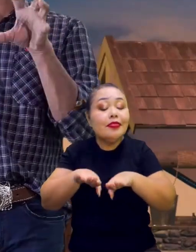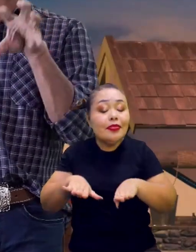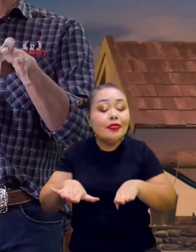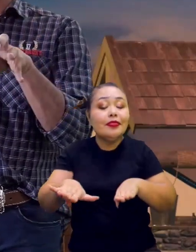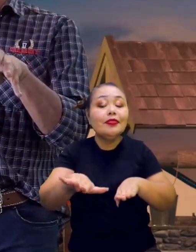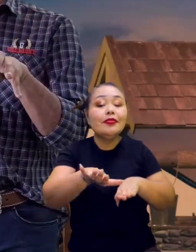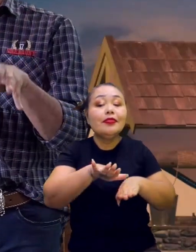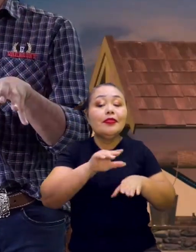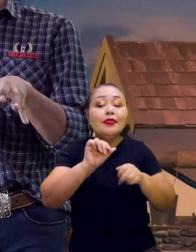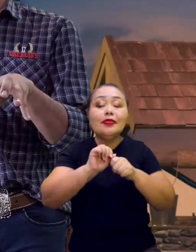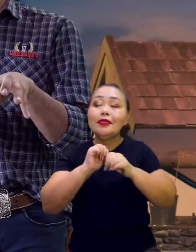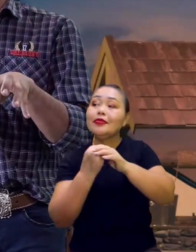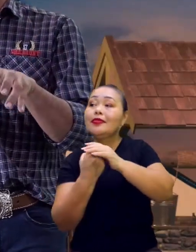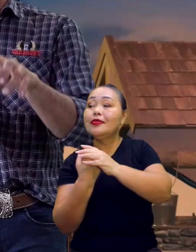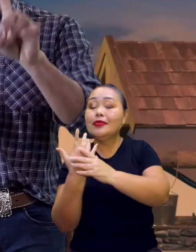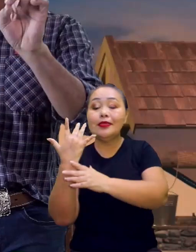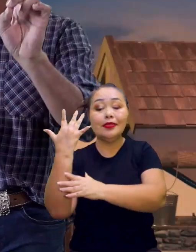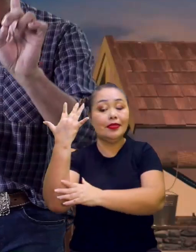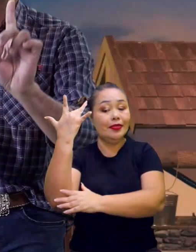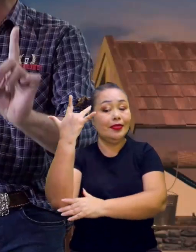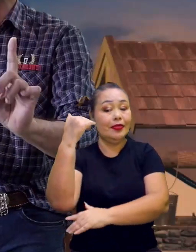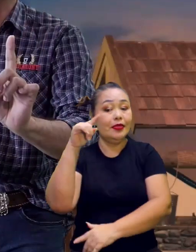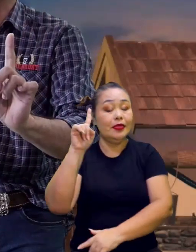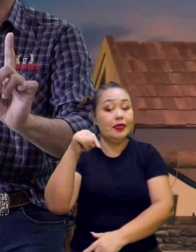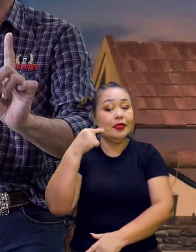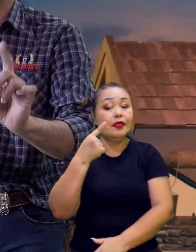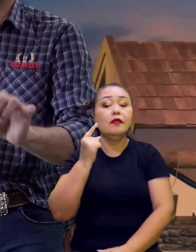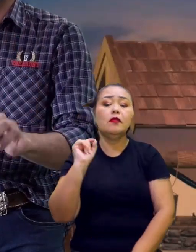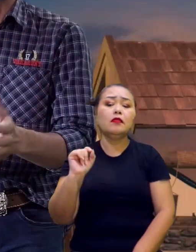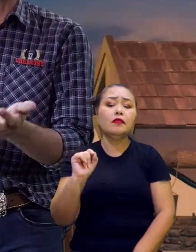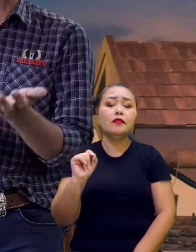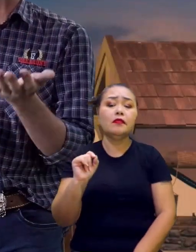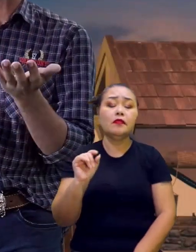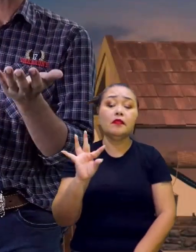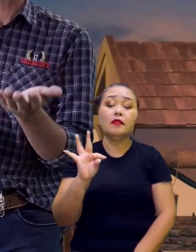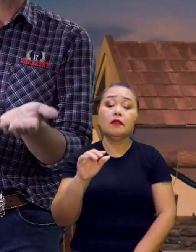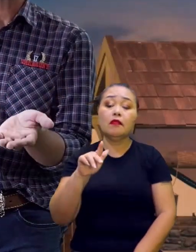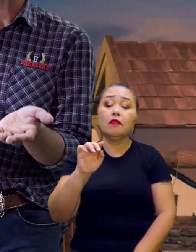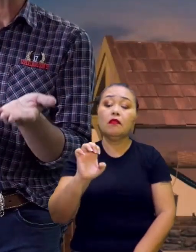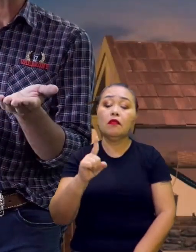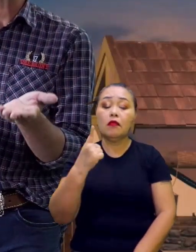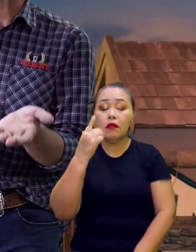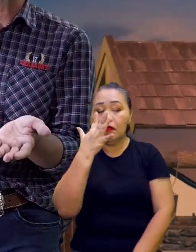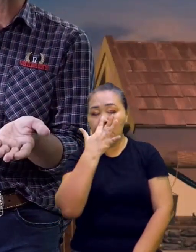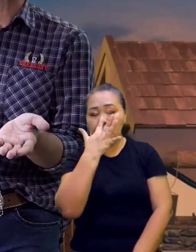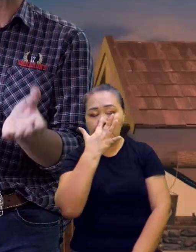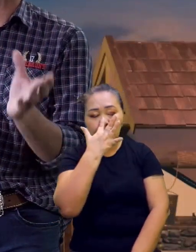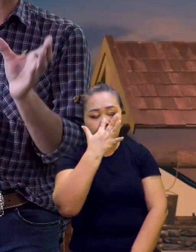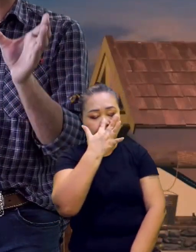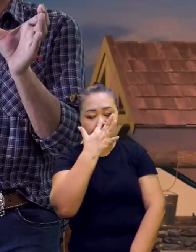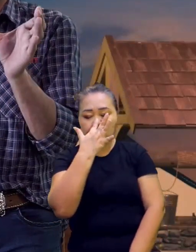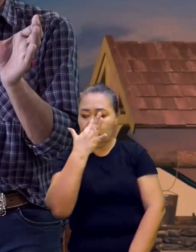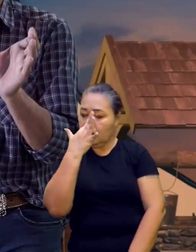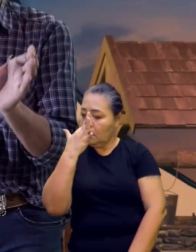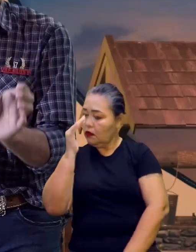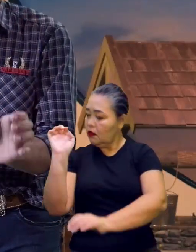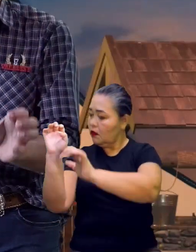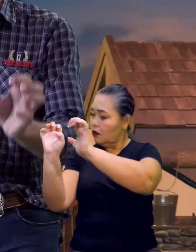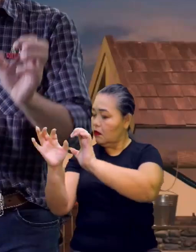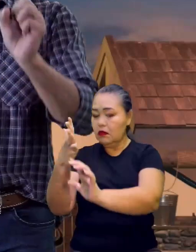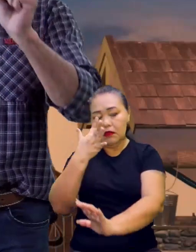atividade florestal. No que tange o quê, professor? Observar a estrutura de